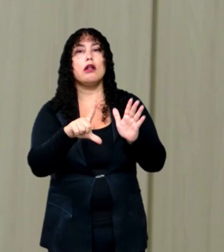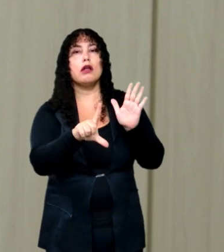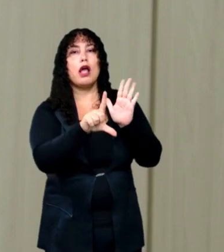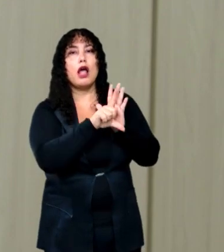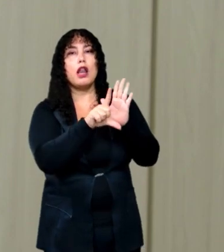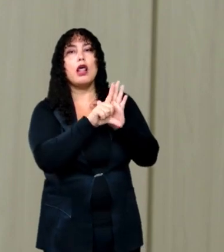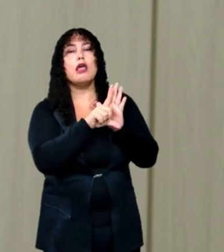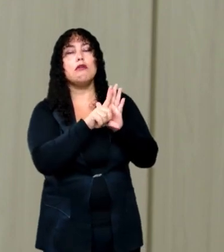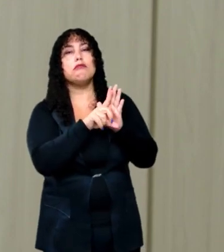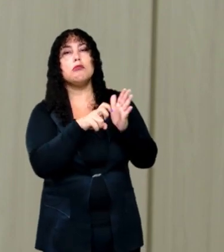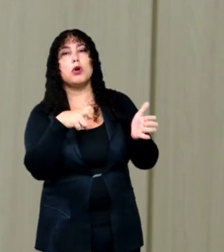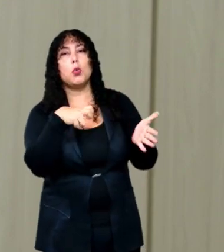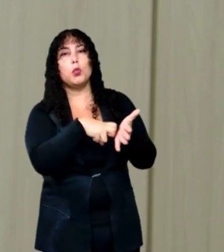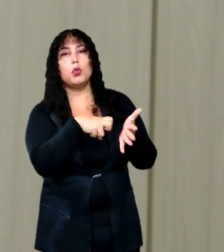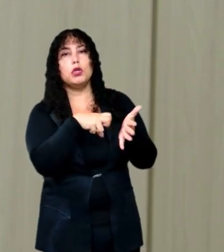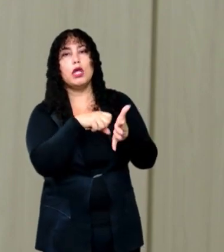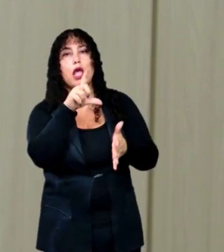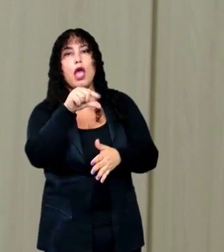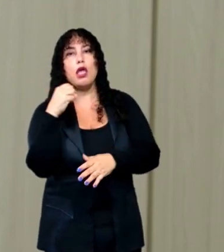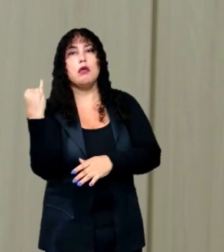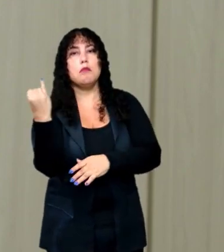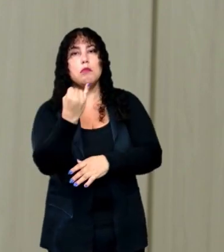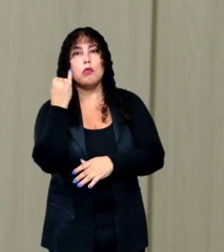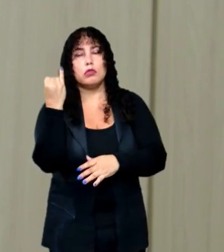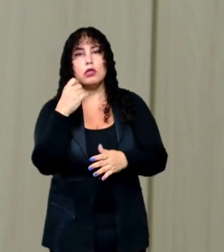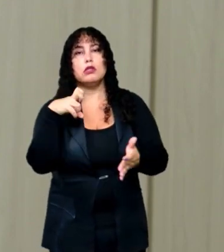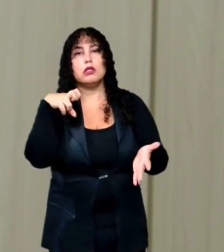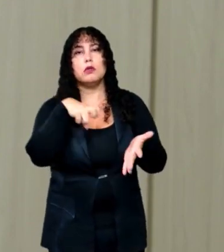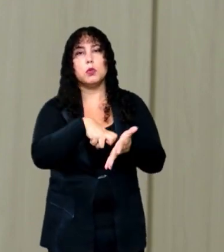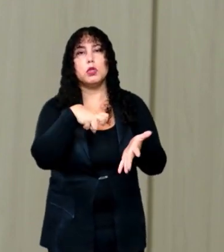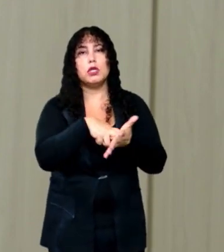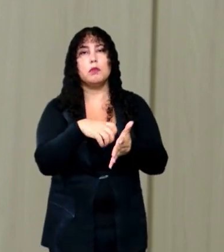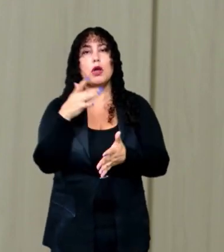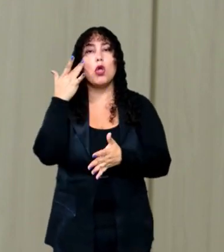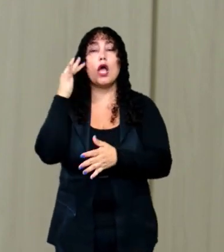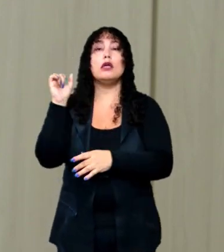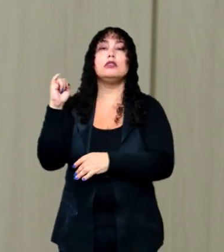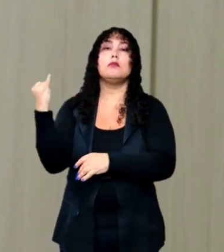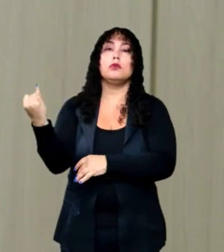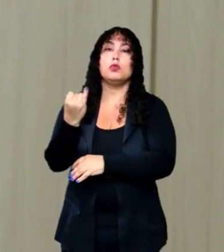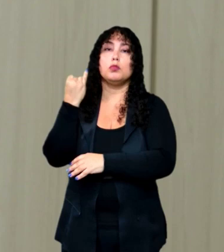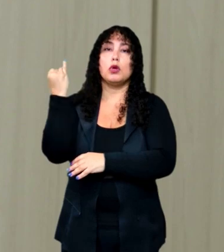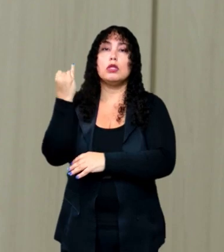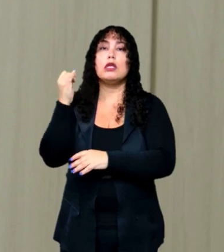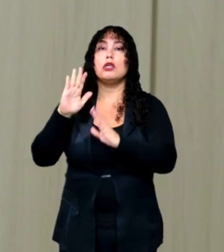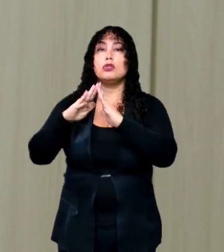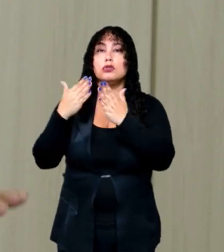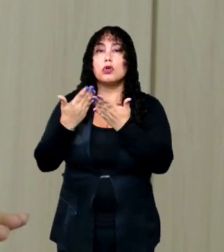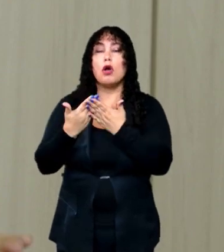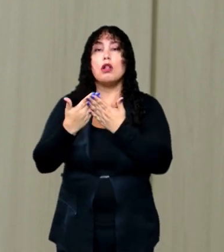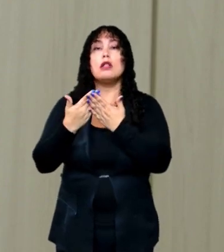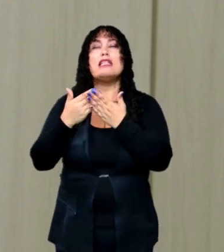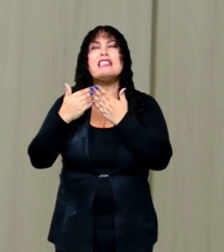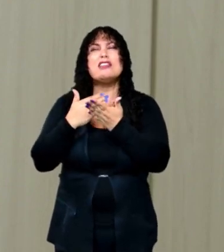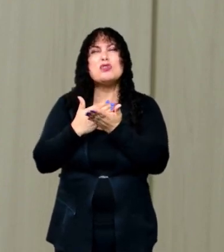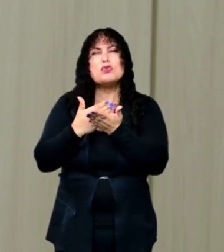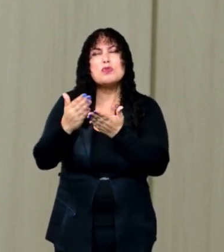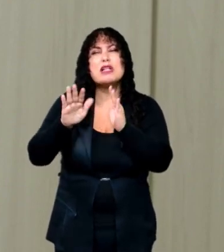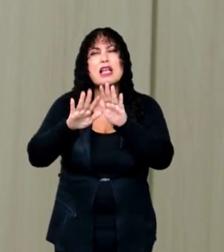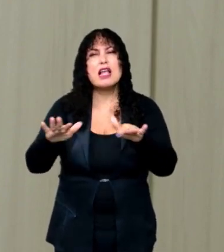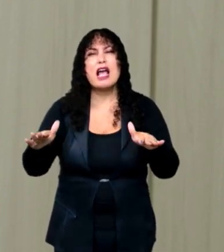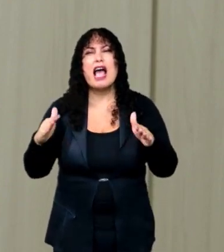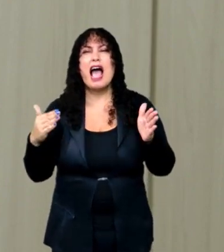para punir, isso é importante ter essas punições, mas eu acho que é muito mais importante as escolas, desde a infância até o